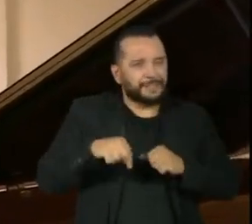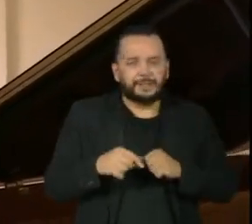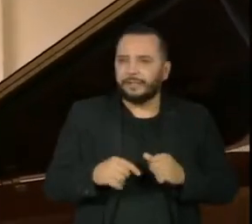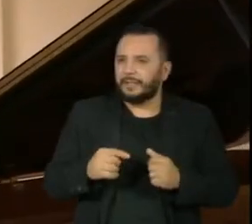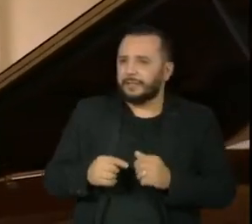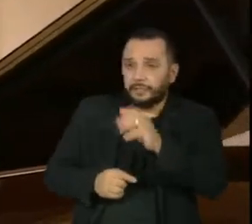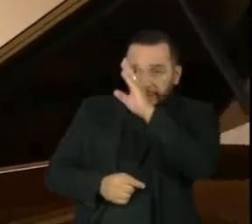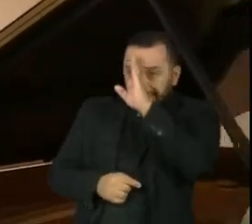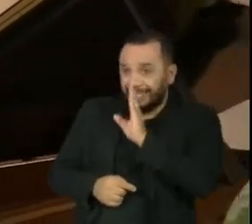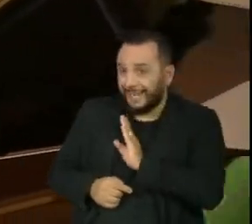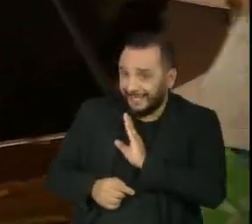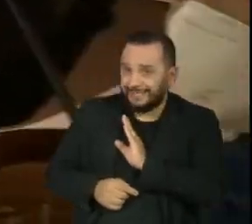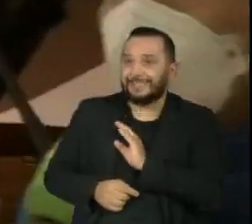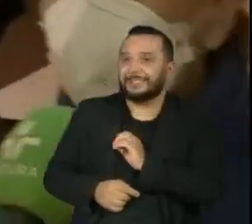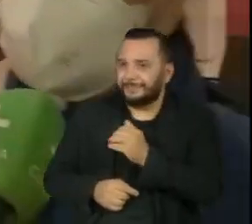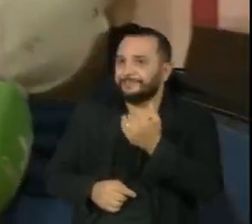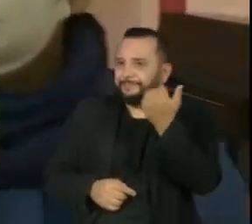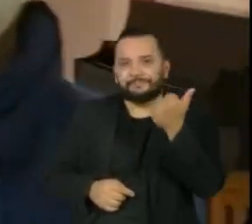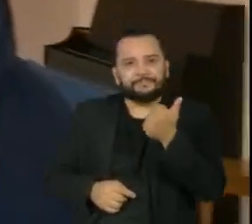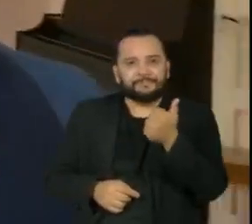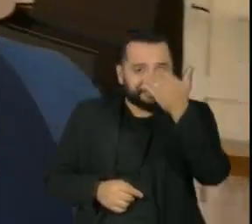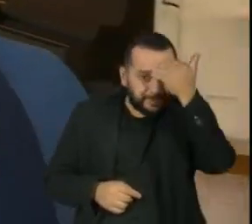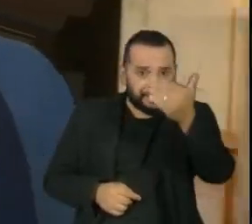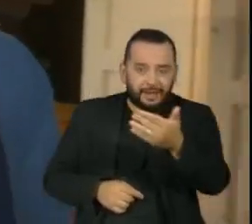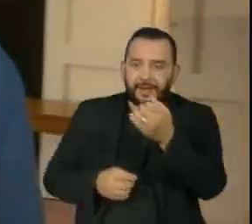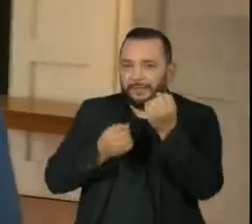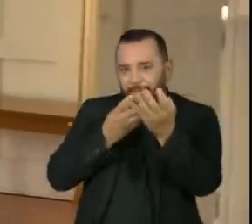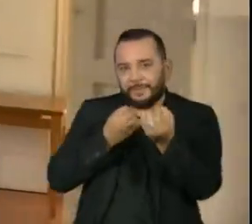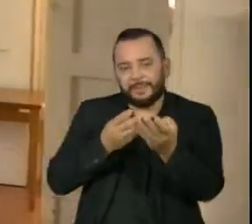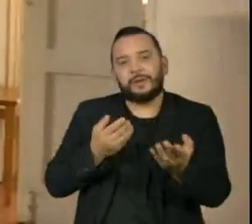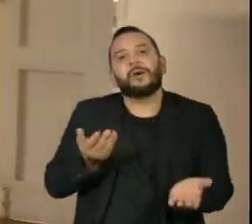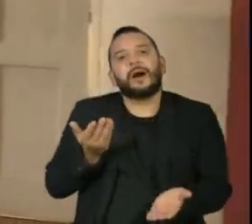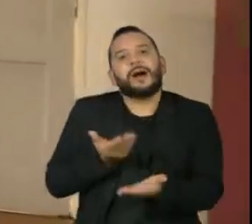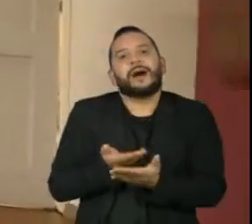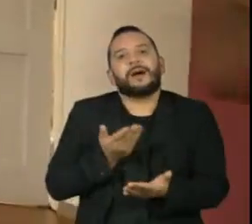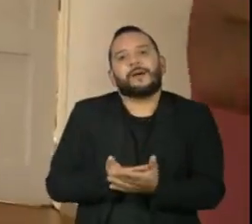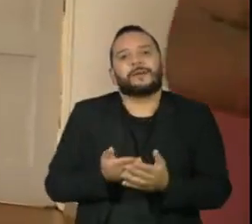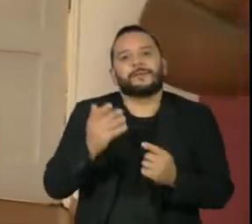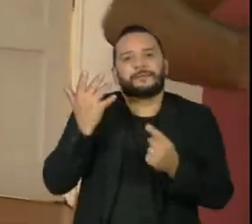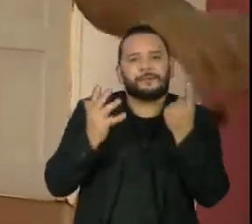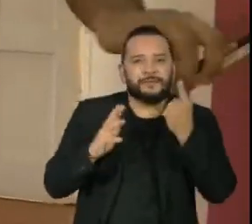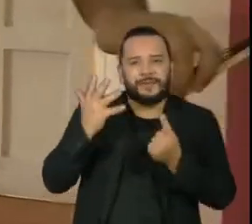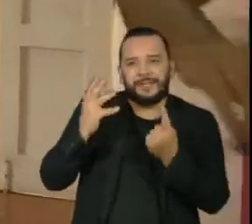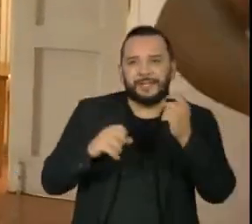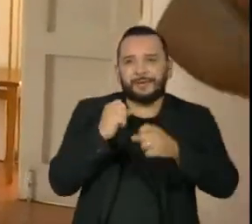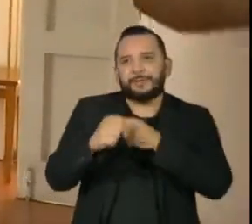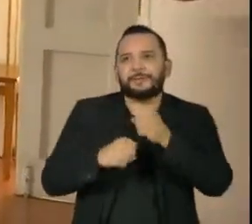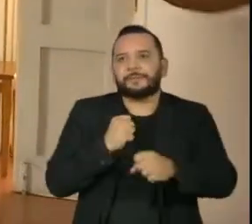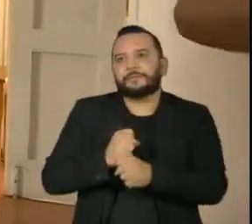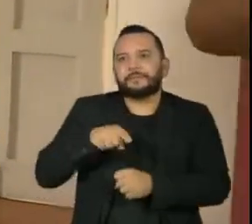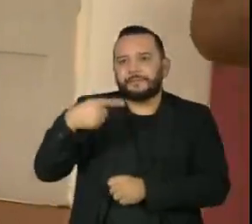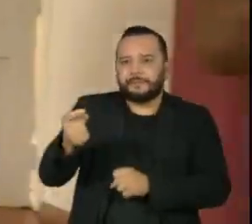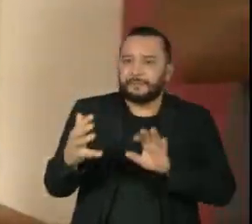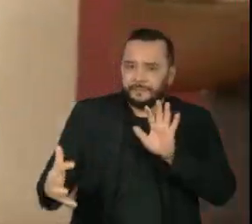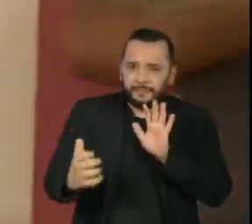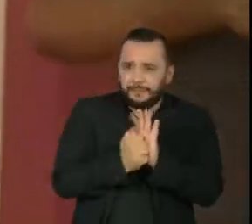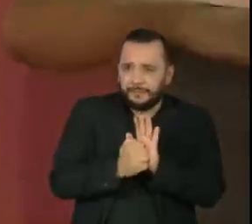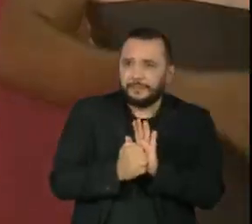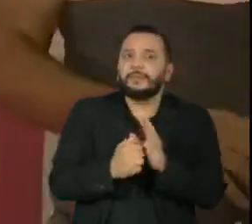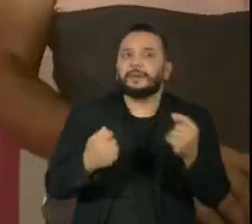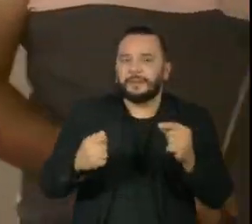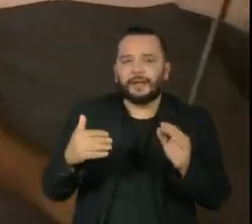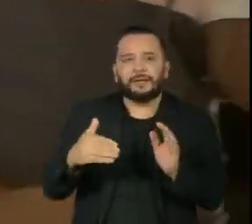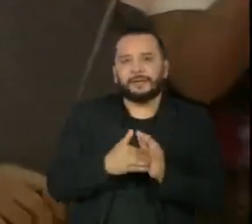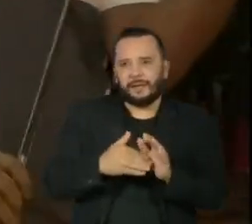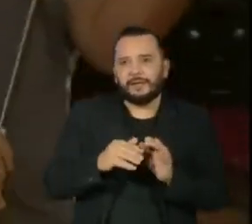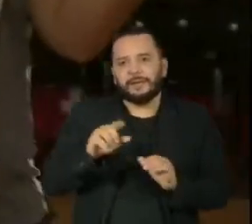são de graça. Muito obrigada pelas informações. As aulas vão começar em fevereiro do ano que vem e as inscrições têm que ser feitas até